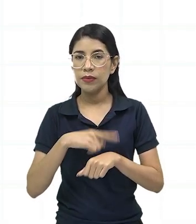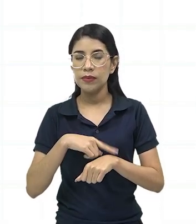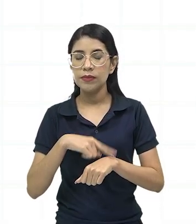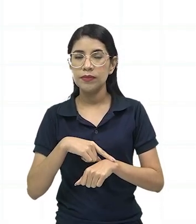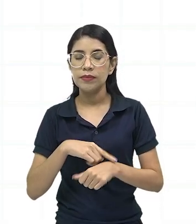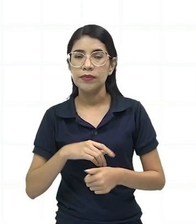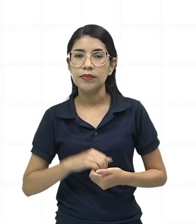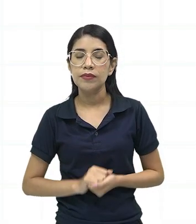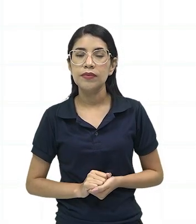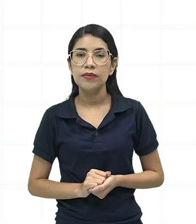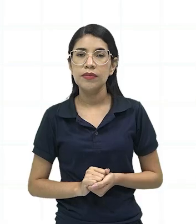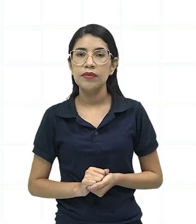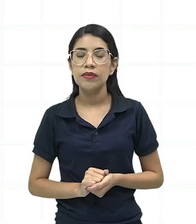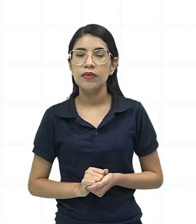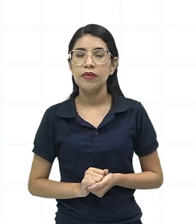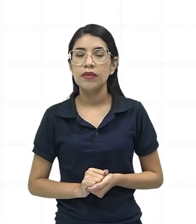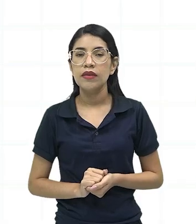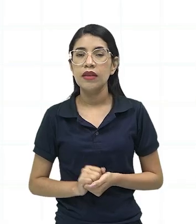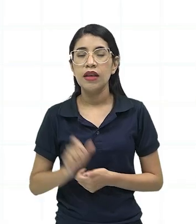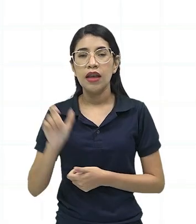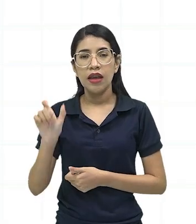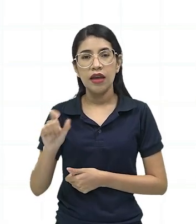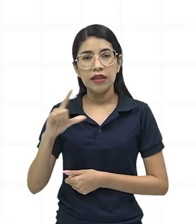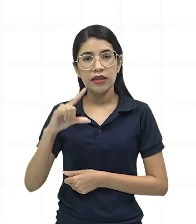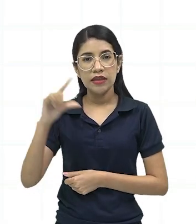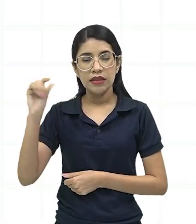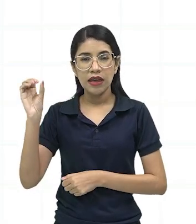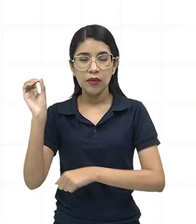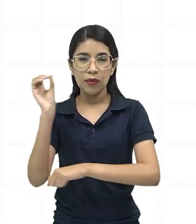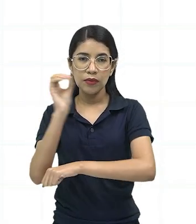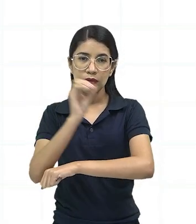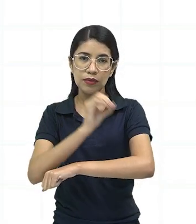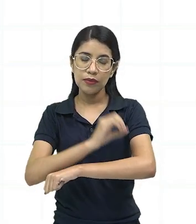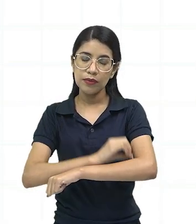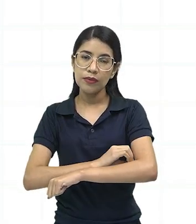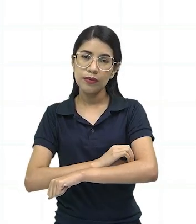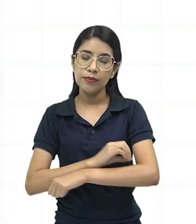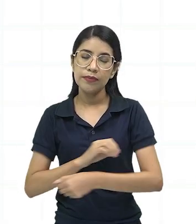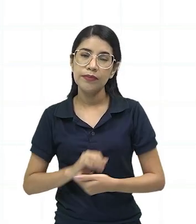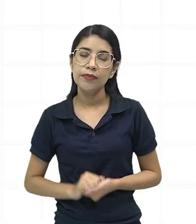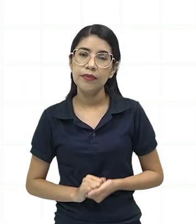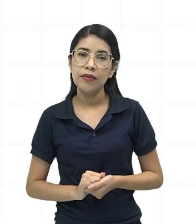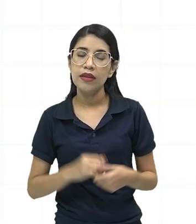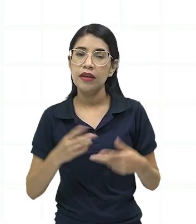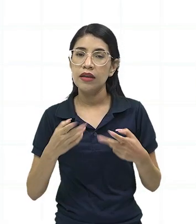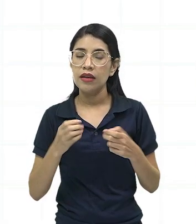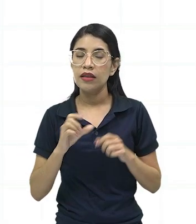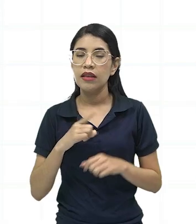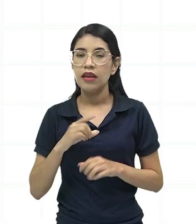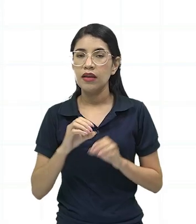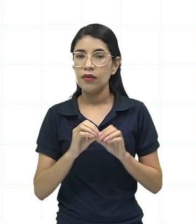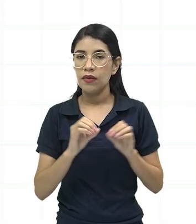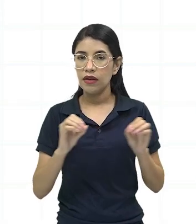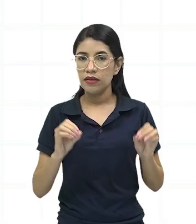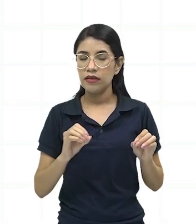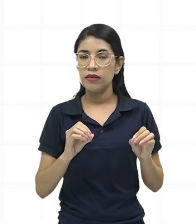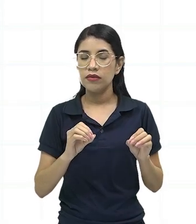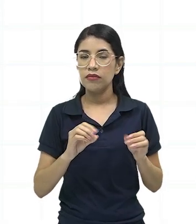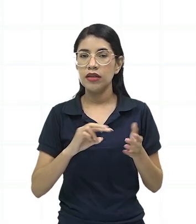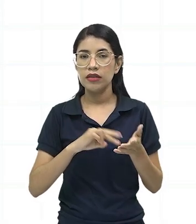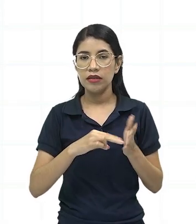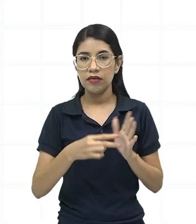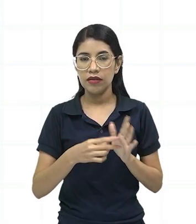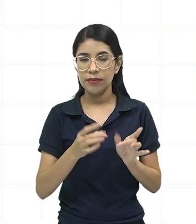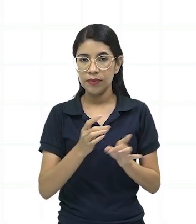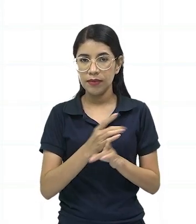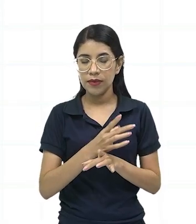lá. Ele saiu quando o sol se pôs. Percebam que eu tenho uma oração principal que tem o sentido, que